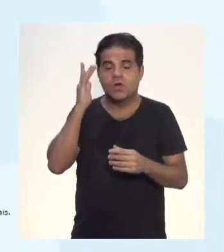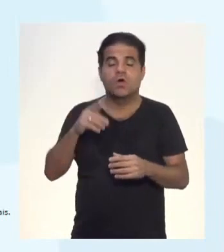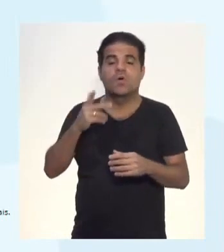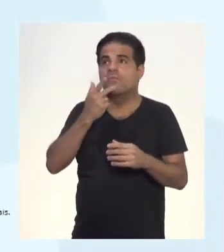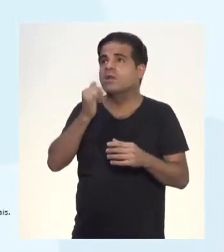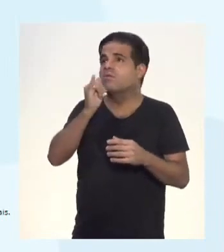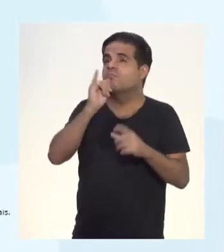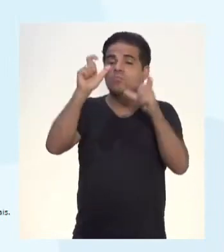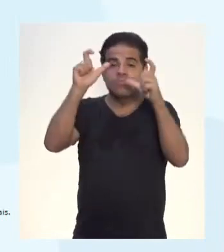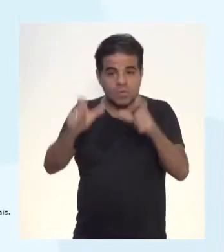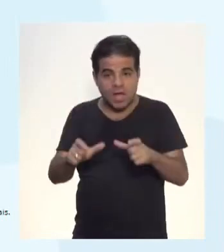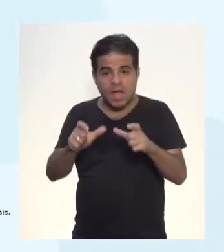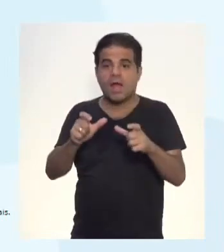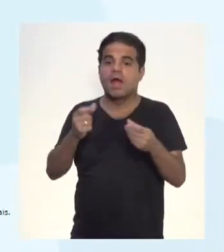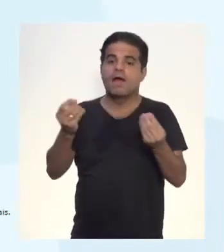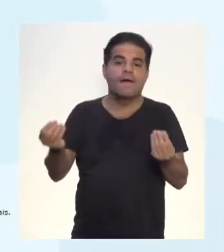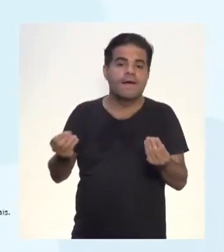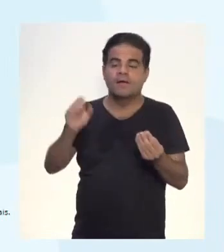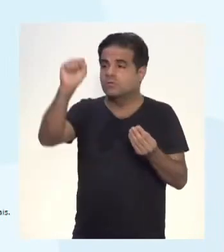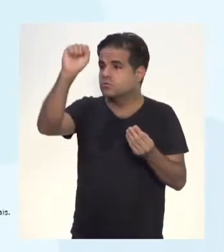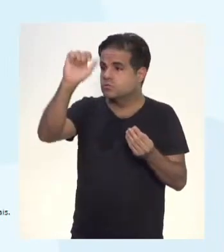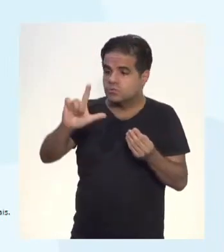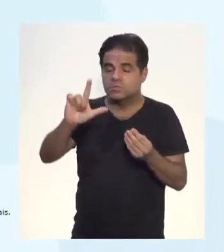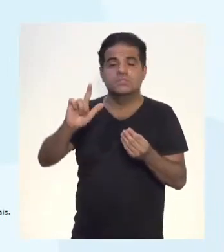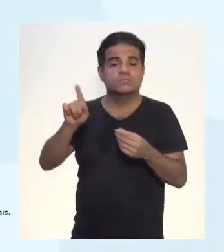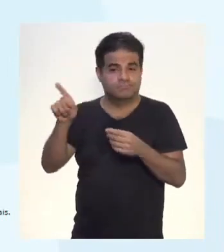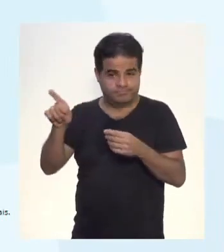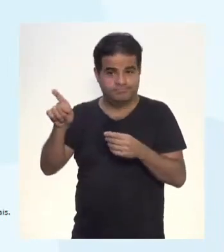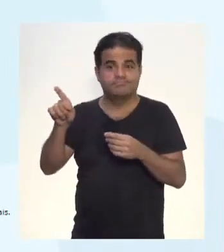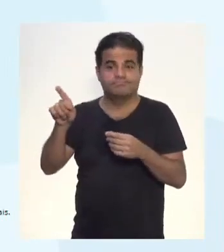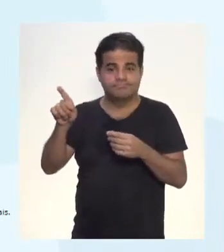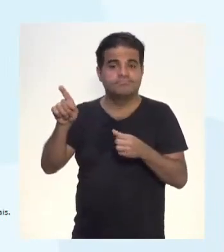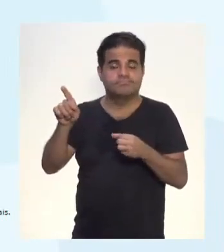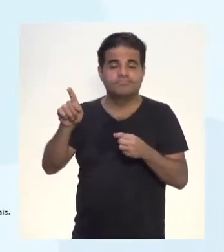por exemplo, como a Sudeste, que